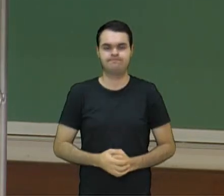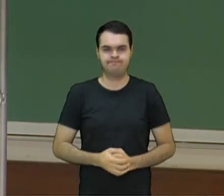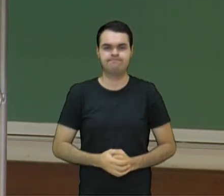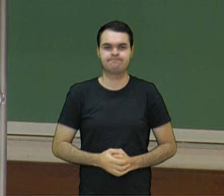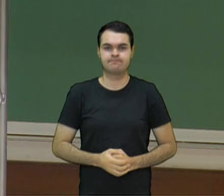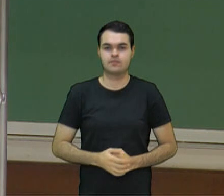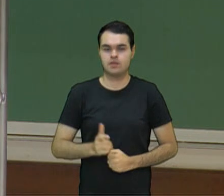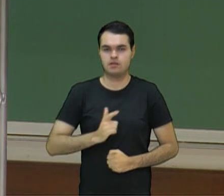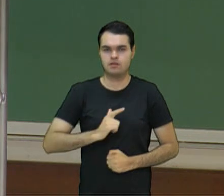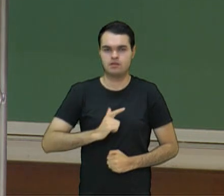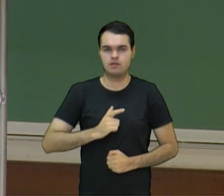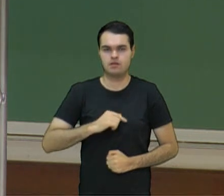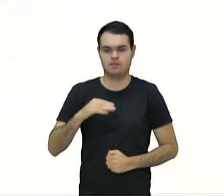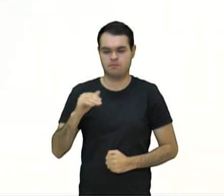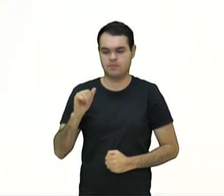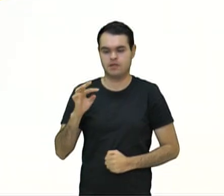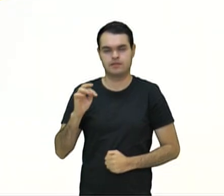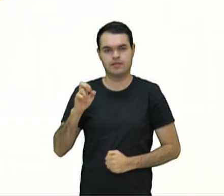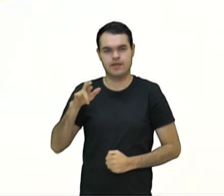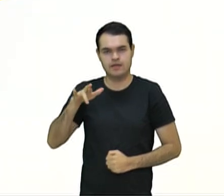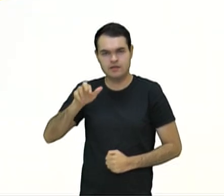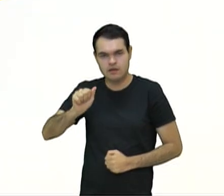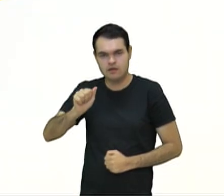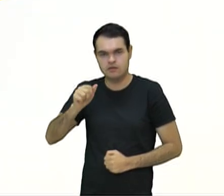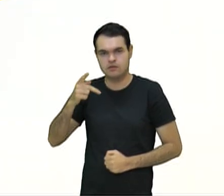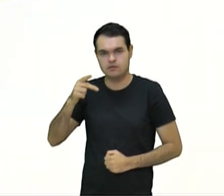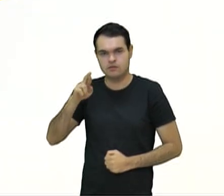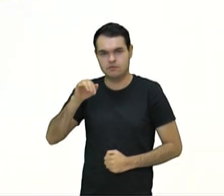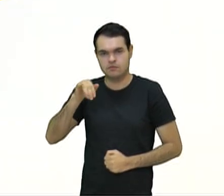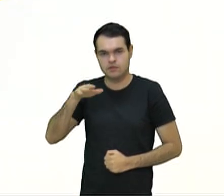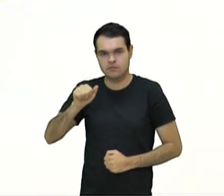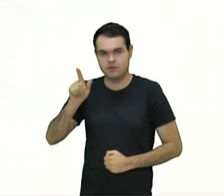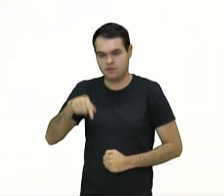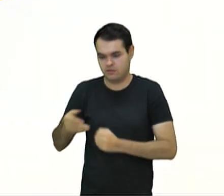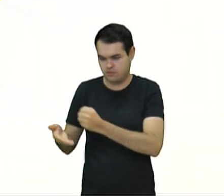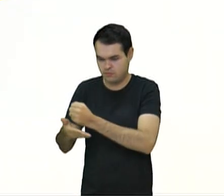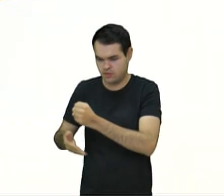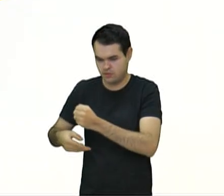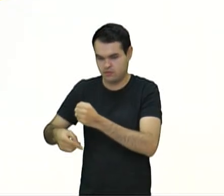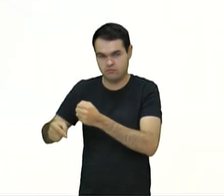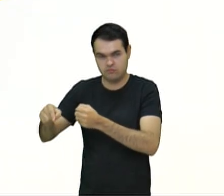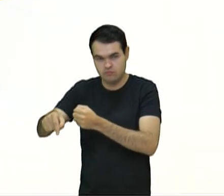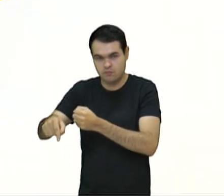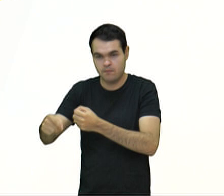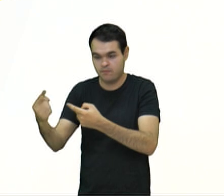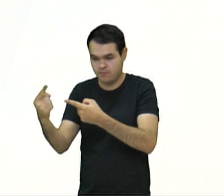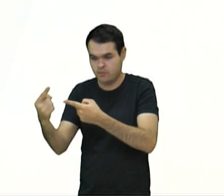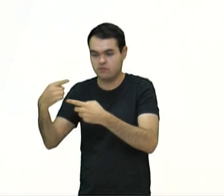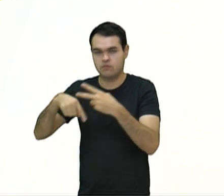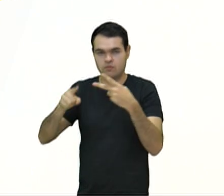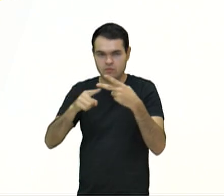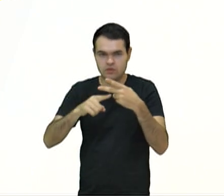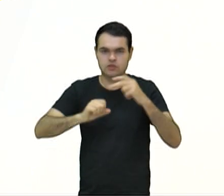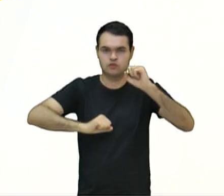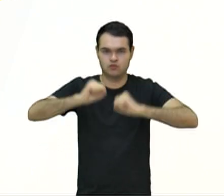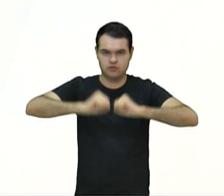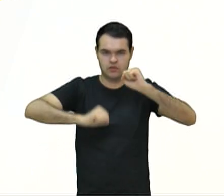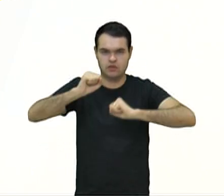a matéria-prima vem dos produtos de base aqui da agricultura, extrativismo e pecuária, passa pela indústria, esses produtos